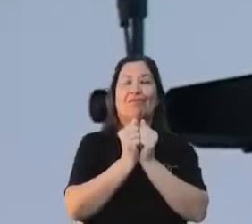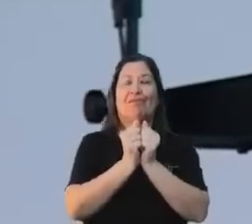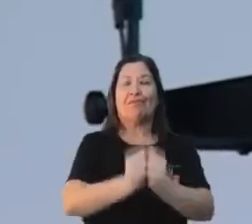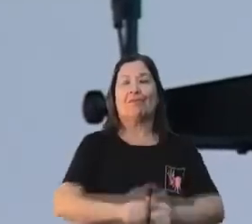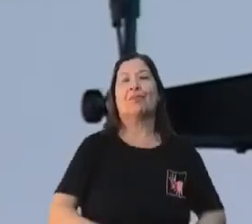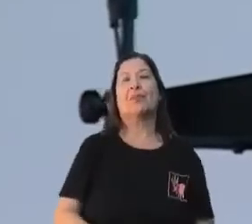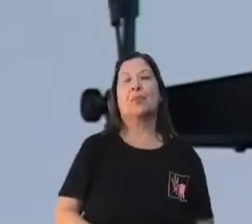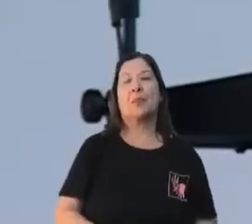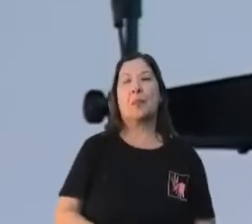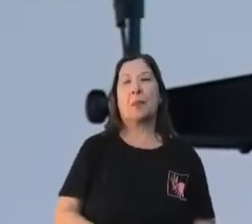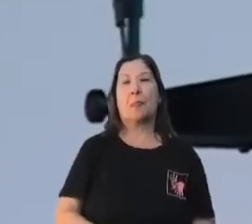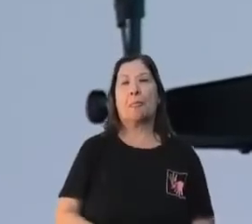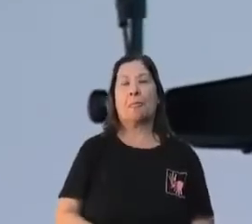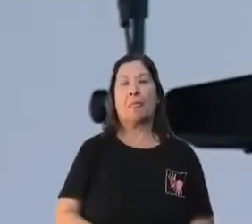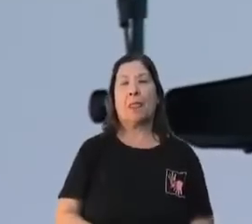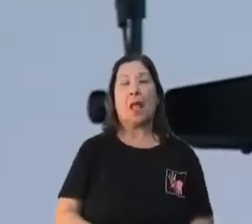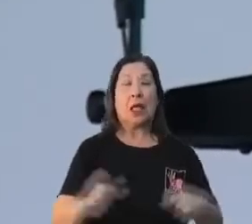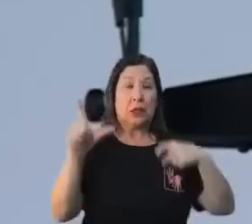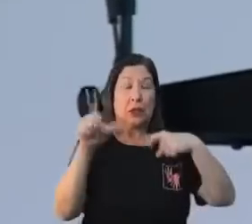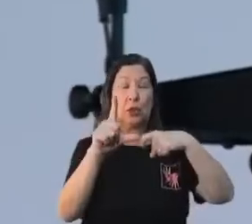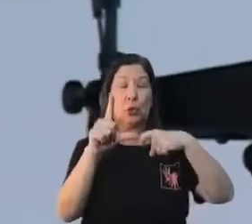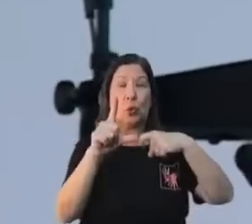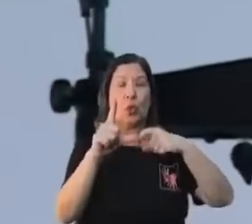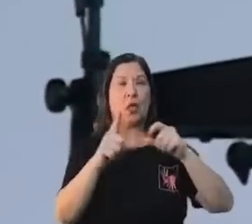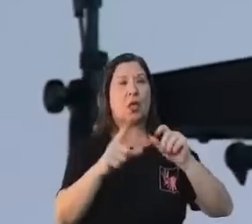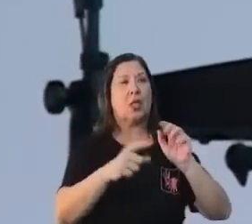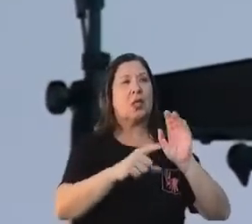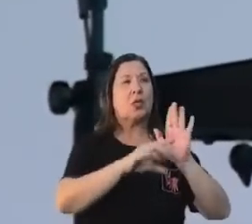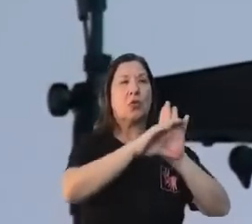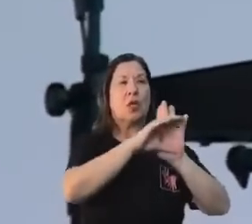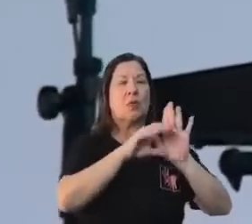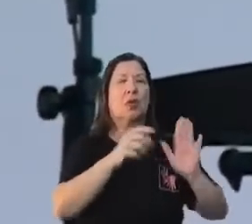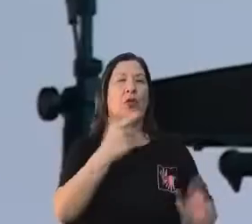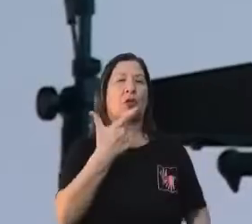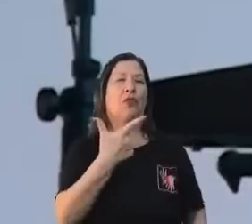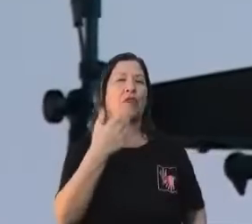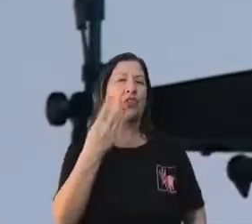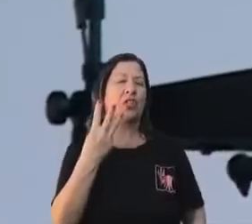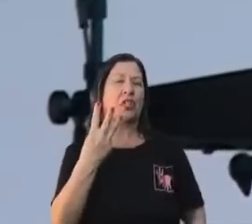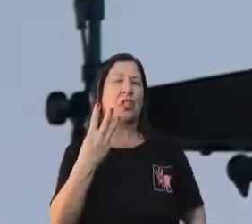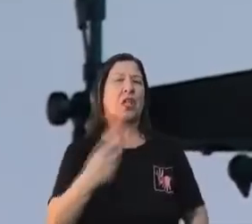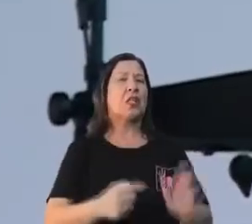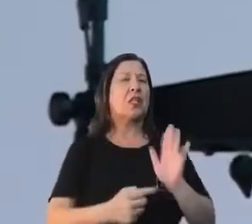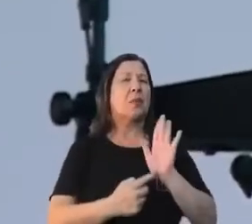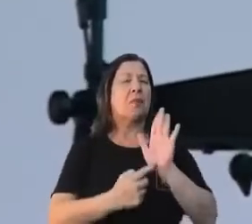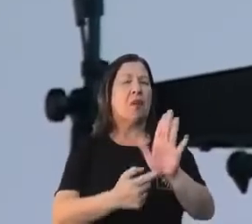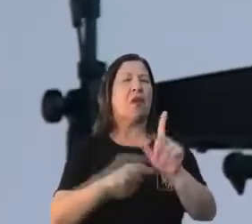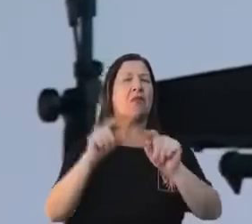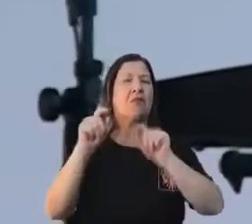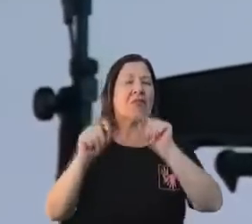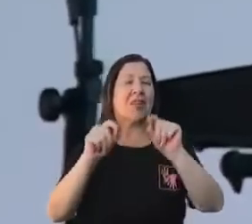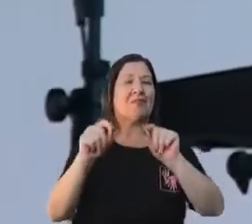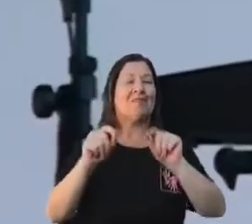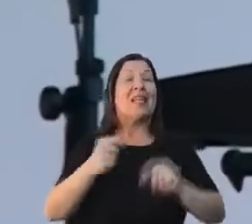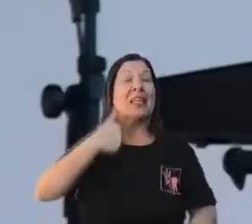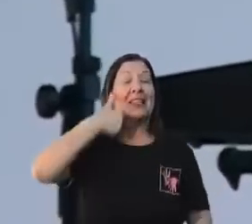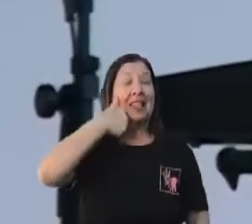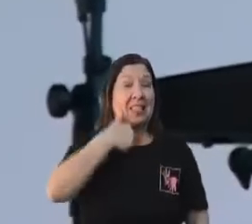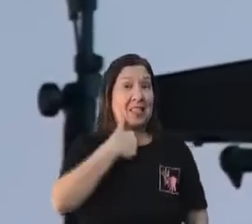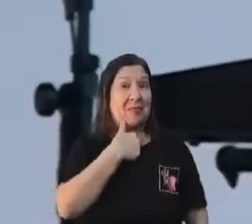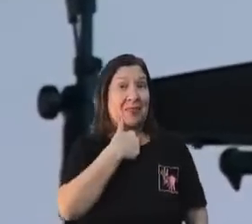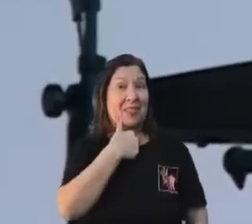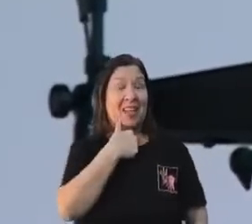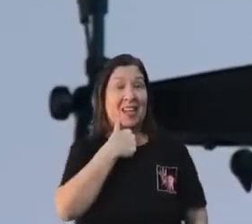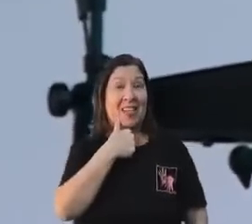presentes, mas Lucas 23, 54, 55 diz que essas mulheres estavam lá, não